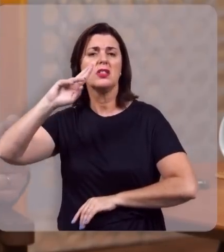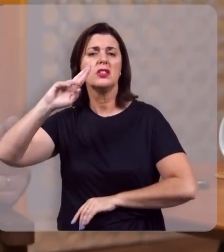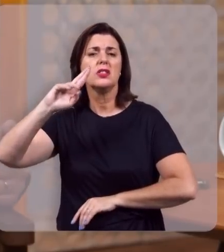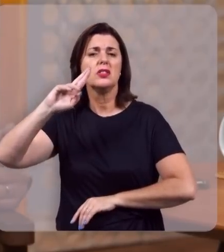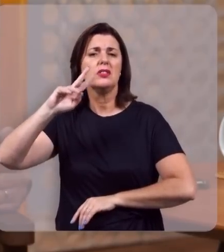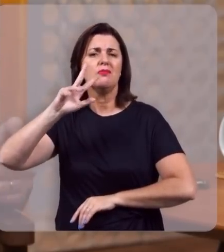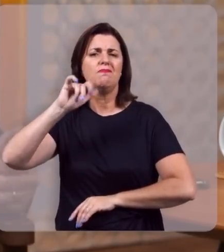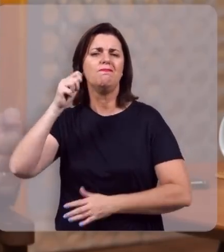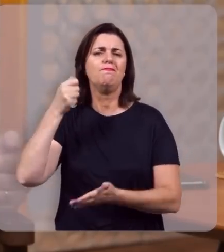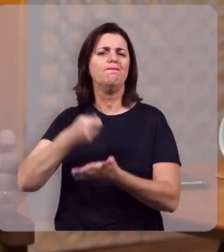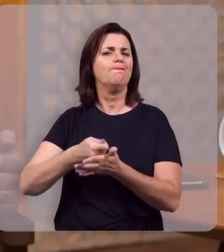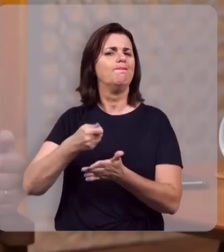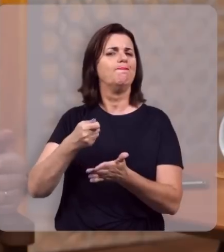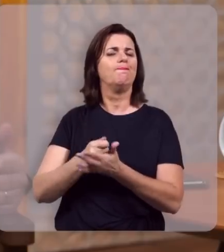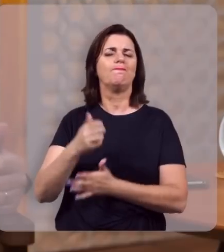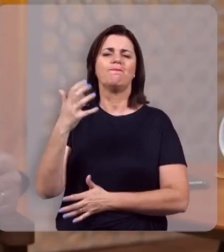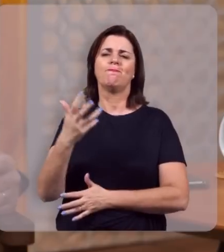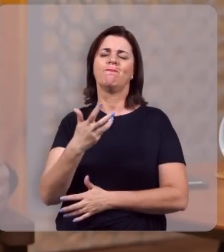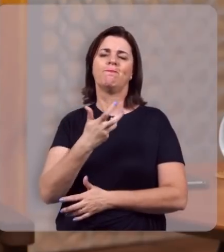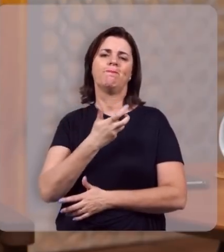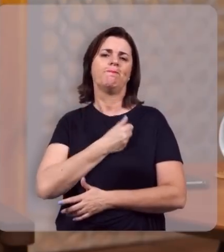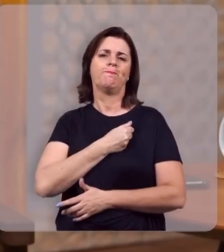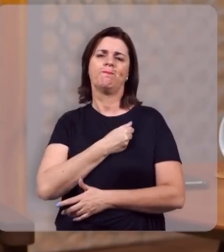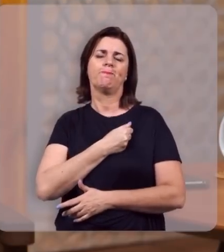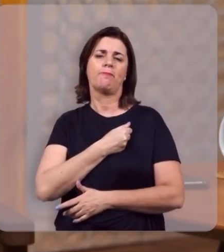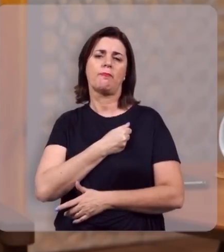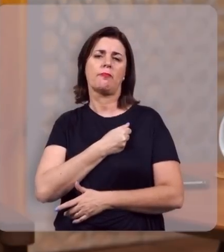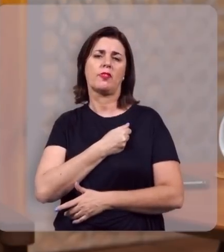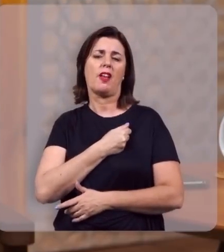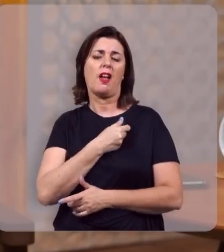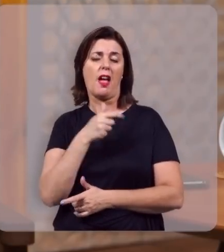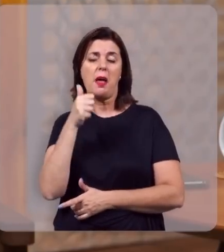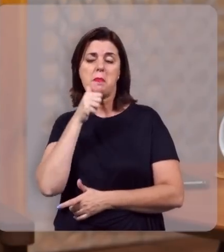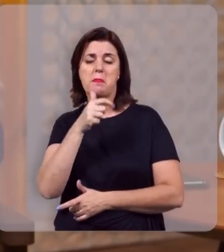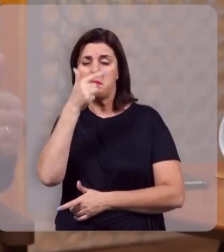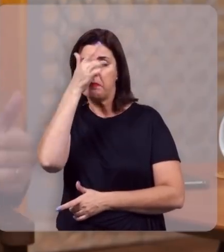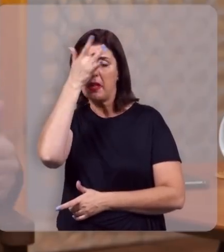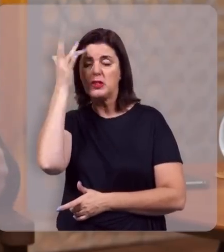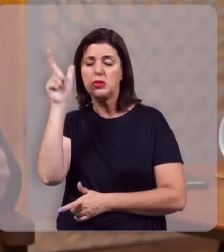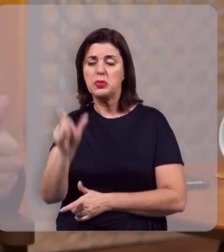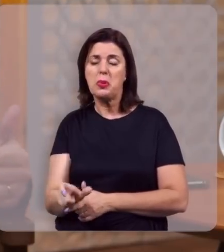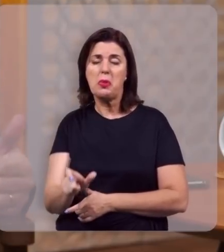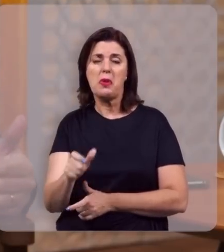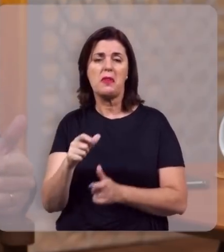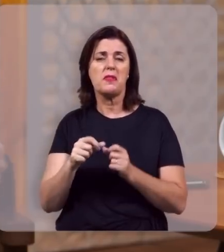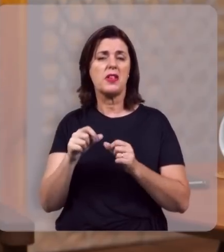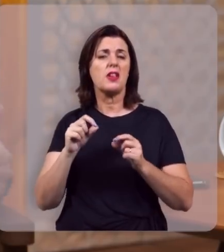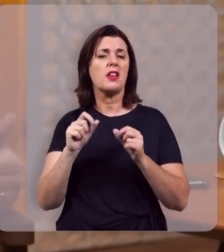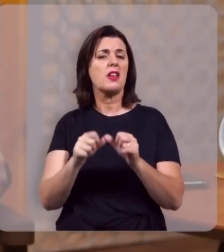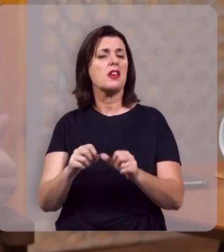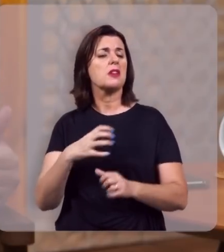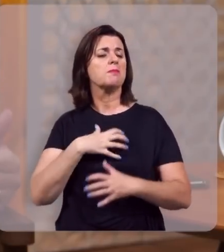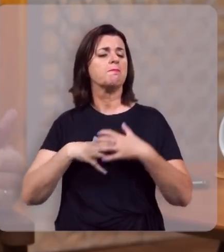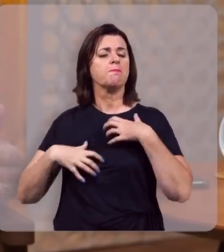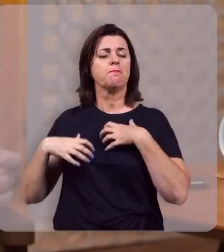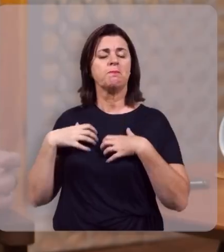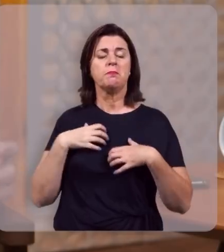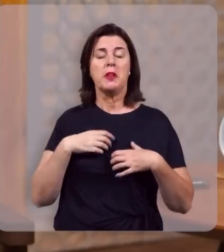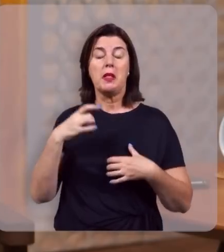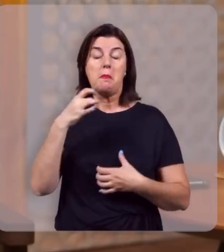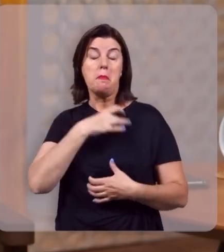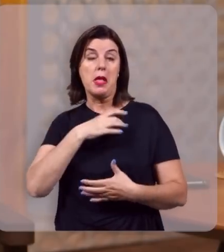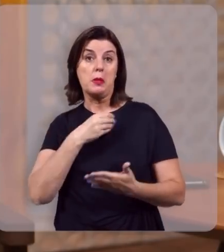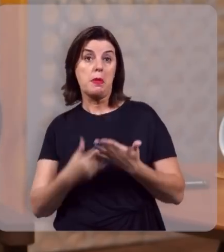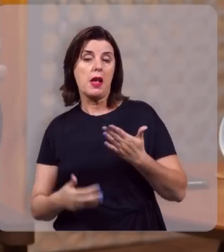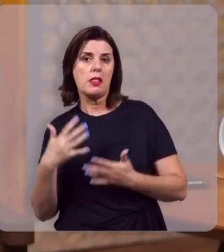religiosidade é o que vai garantir a sua salvação, o que as leva a ficarem desesperadas, inclusive com medo de perder a sua